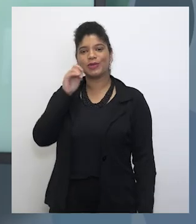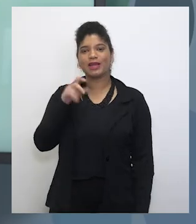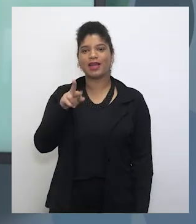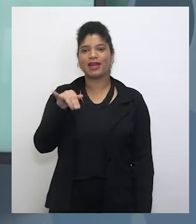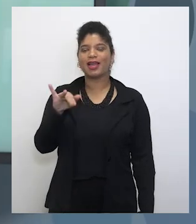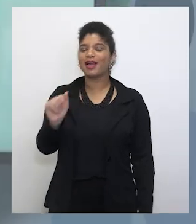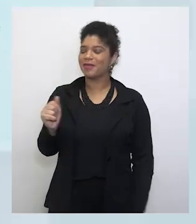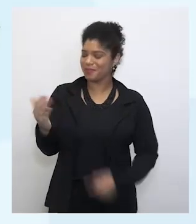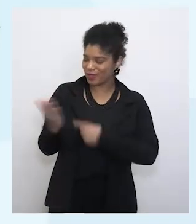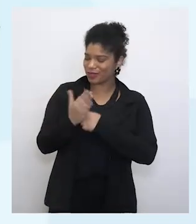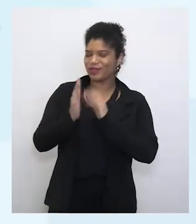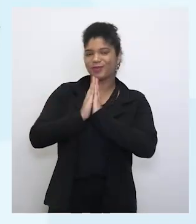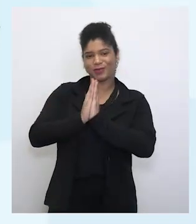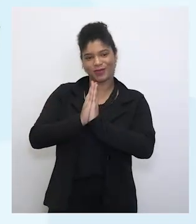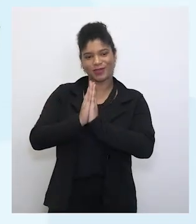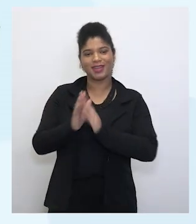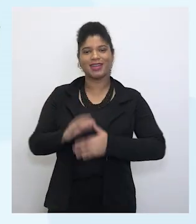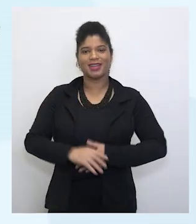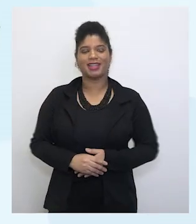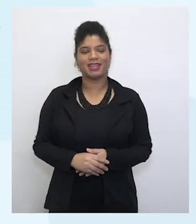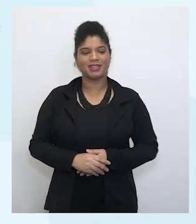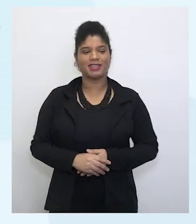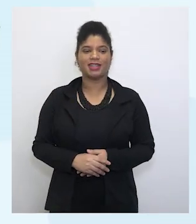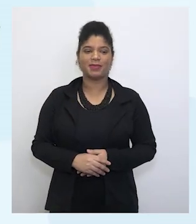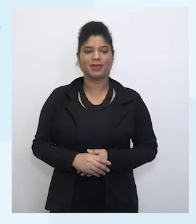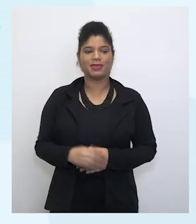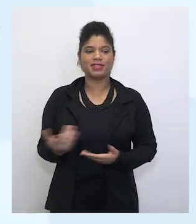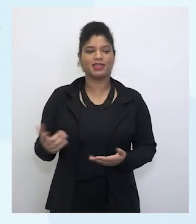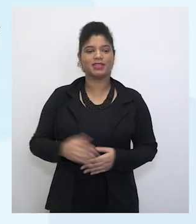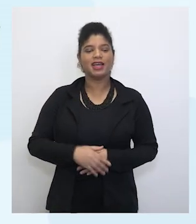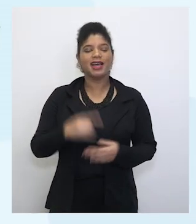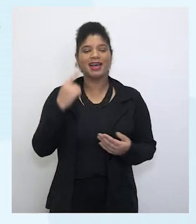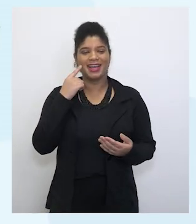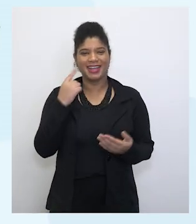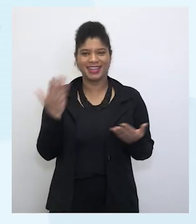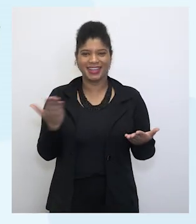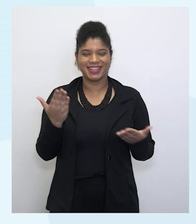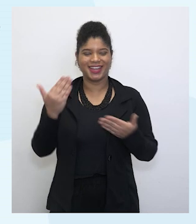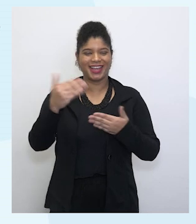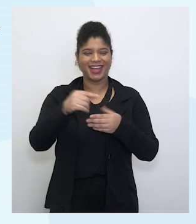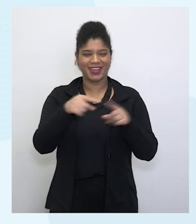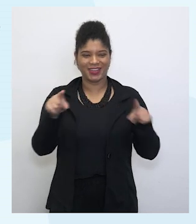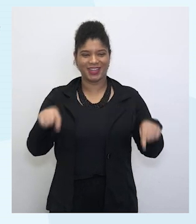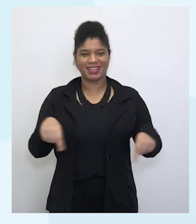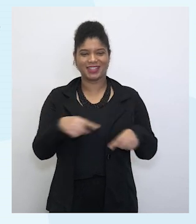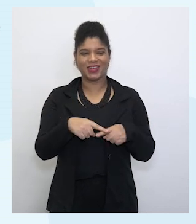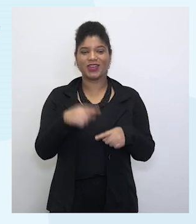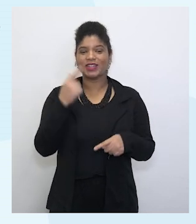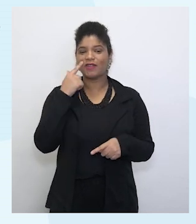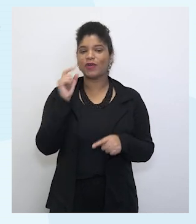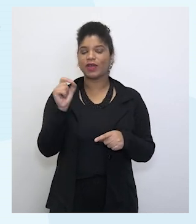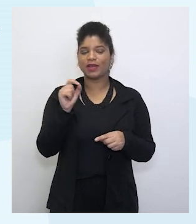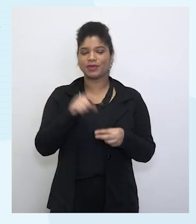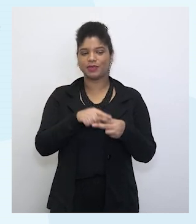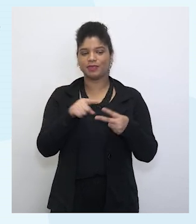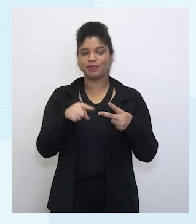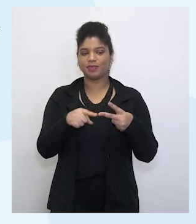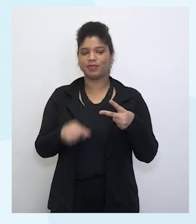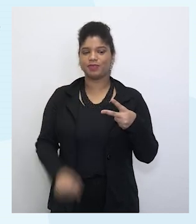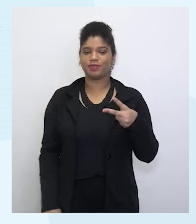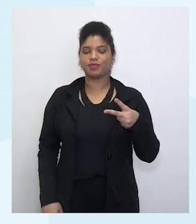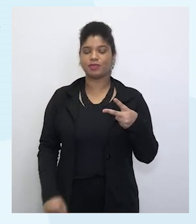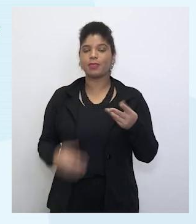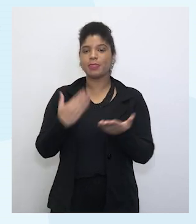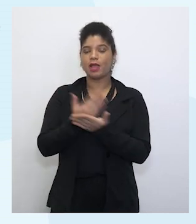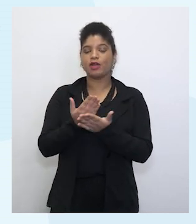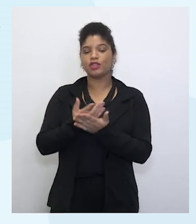me, please. Yes. Last class, we identified the use of comparative and superlative forms of adjectives. Aula passada,